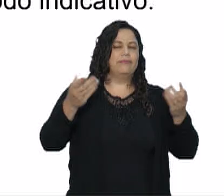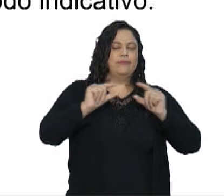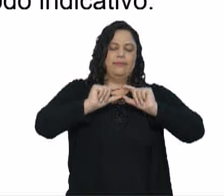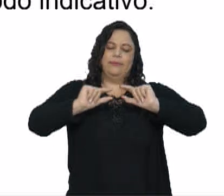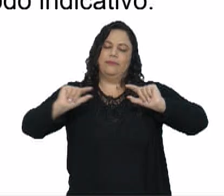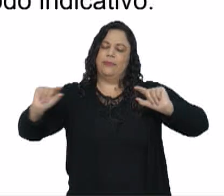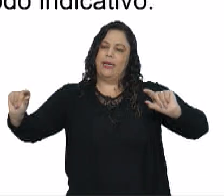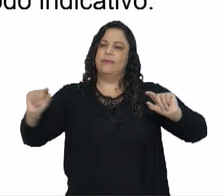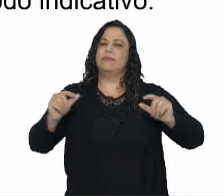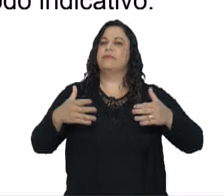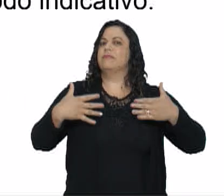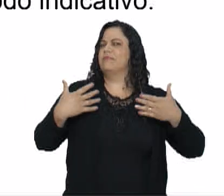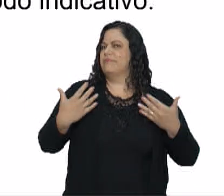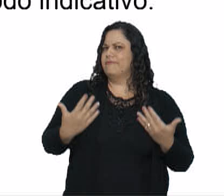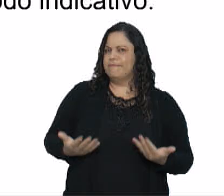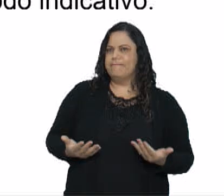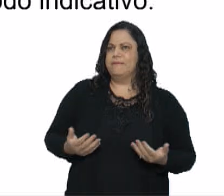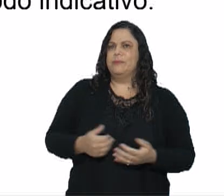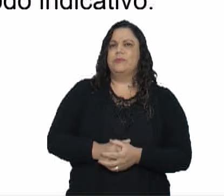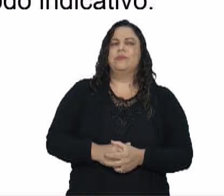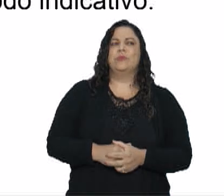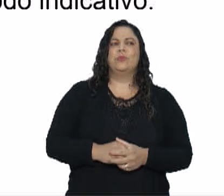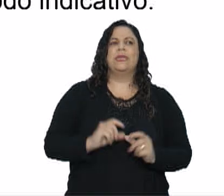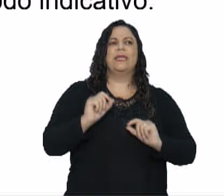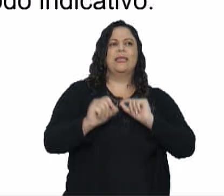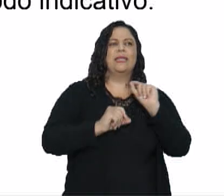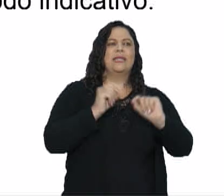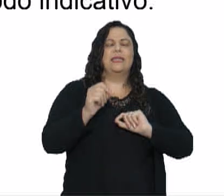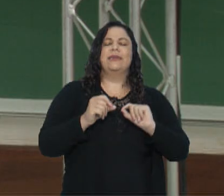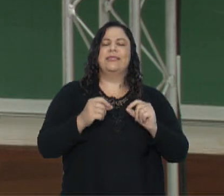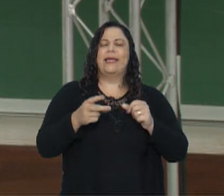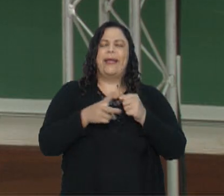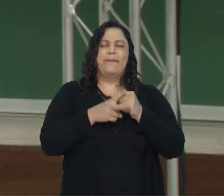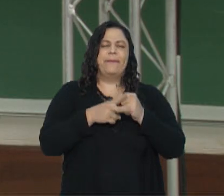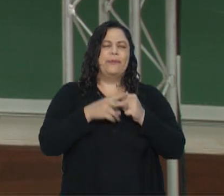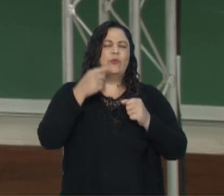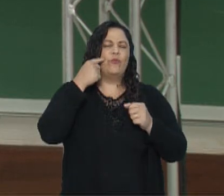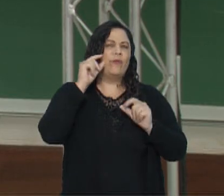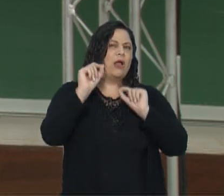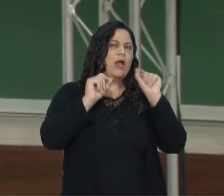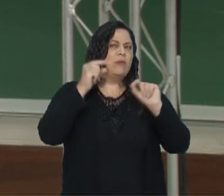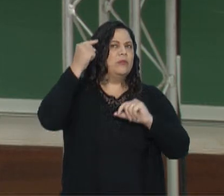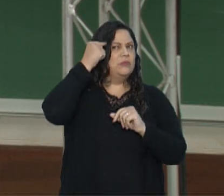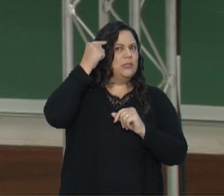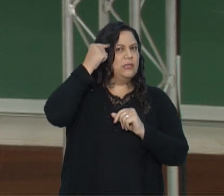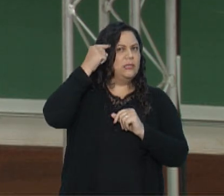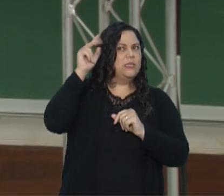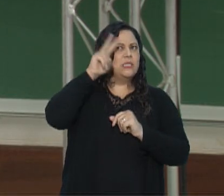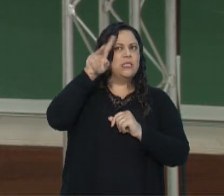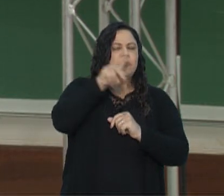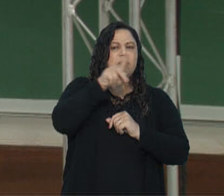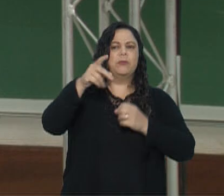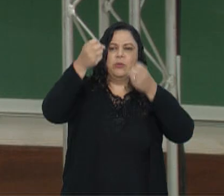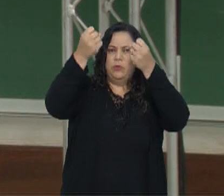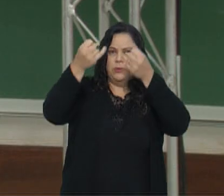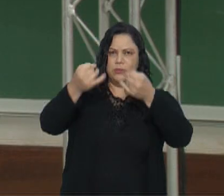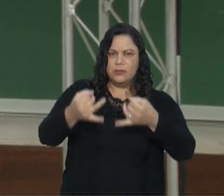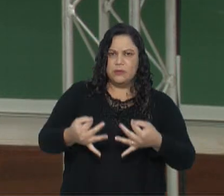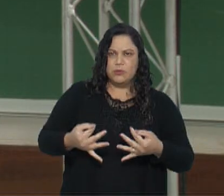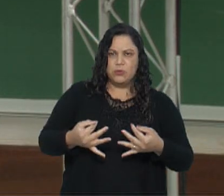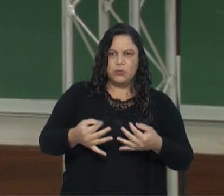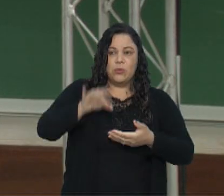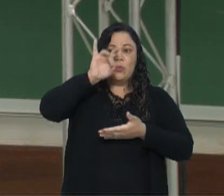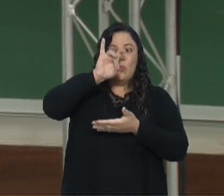pessoa do singular, do presente do verbo ser. Pensem lá, lembrem do que eu falei para vocês, do fato